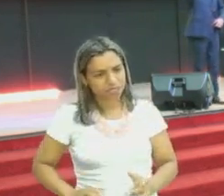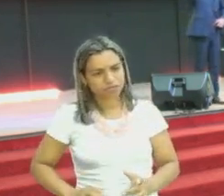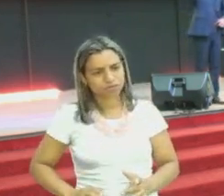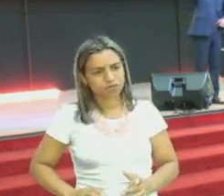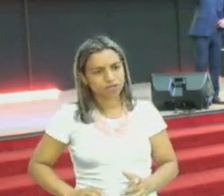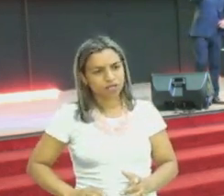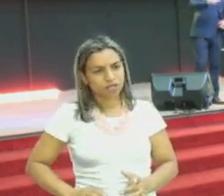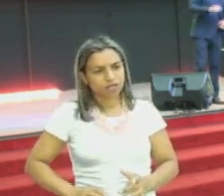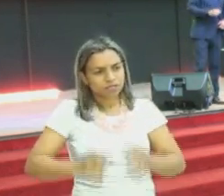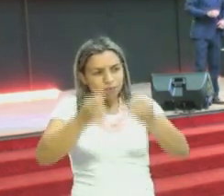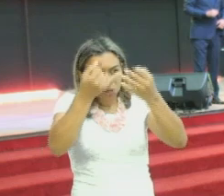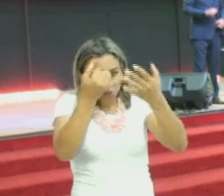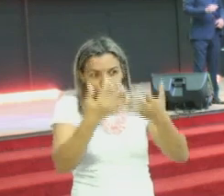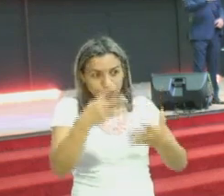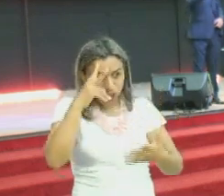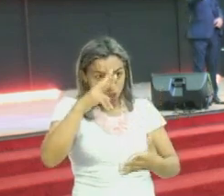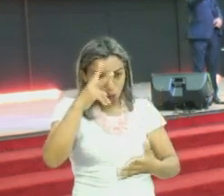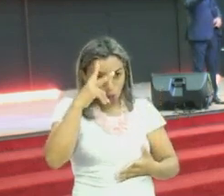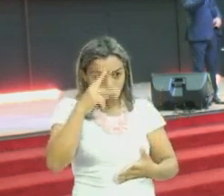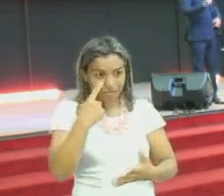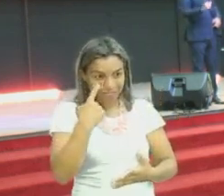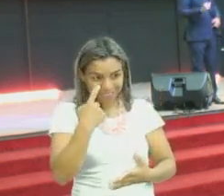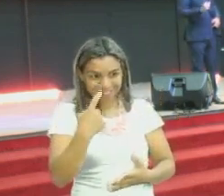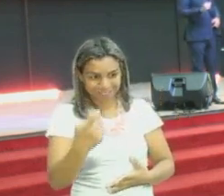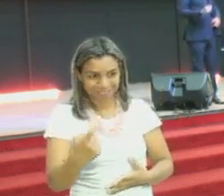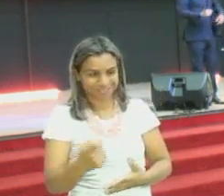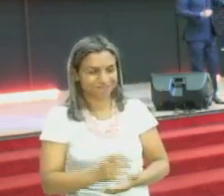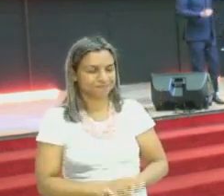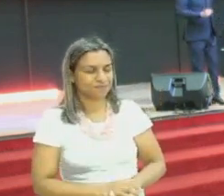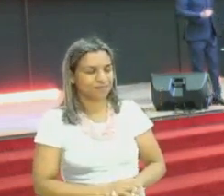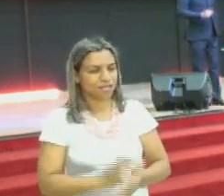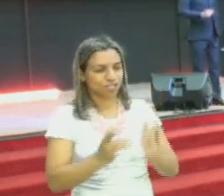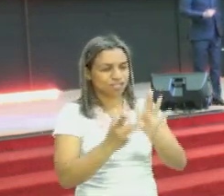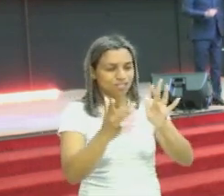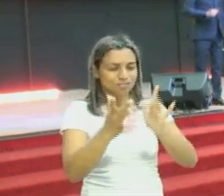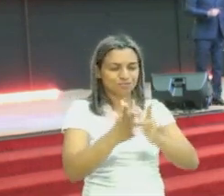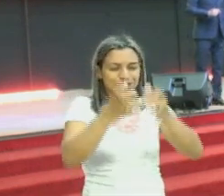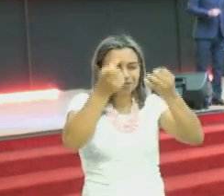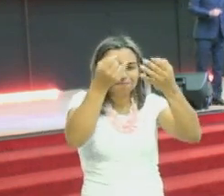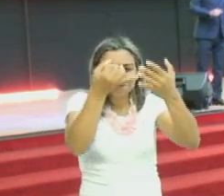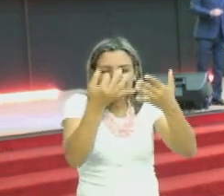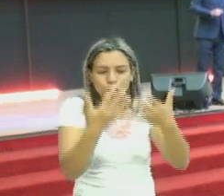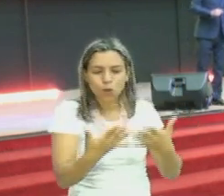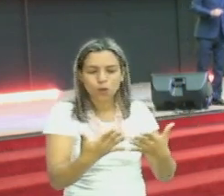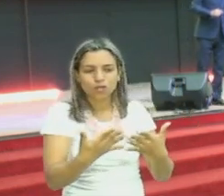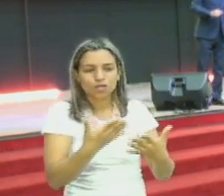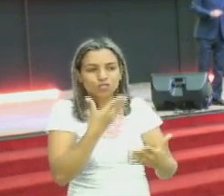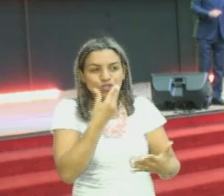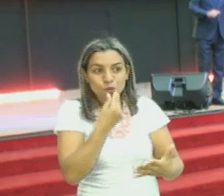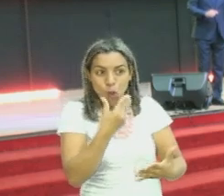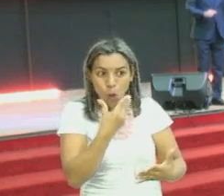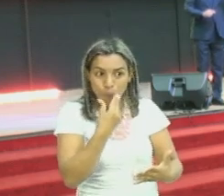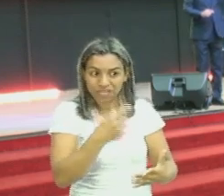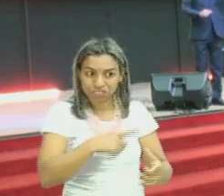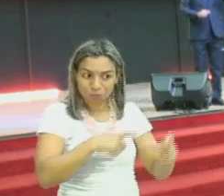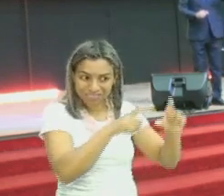história muito interessante, uma parábola. Jesus contou a parábola de um homem que devia